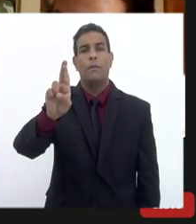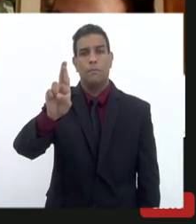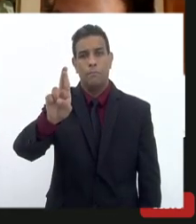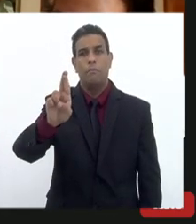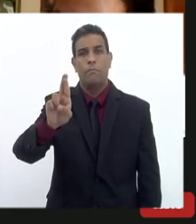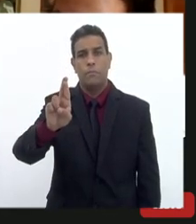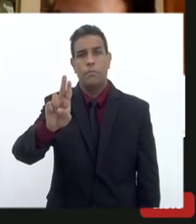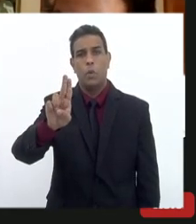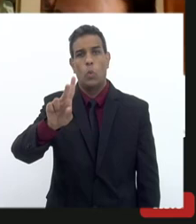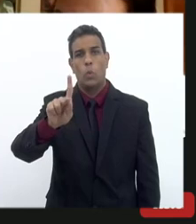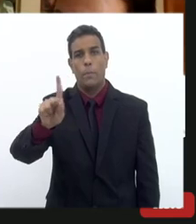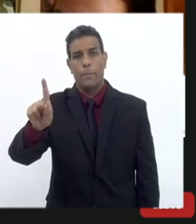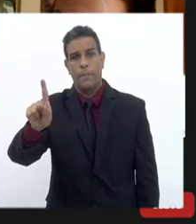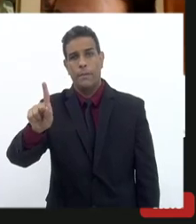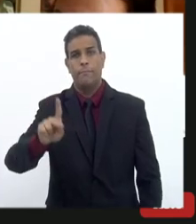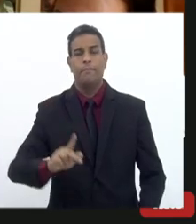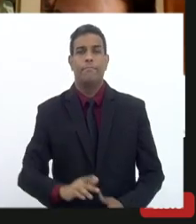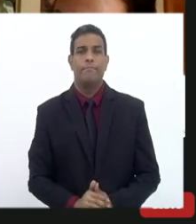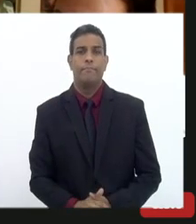UBS.